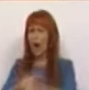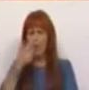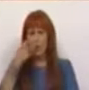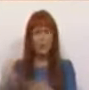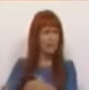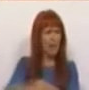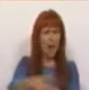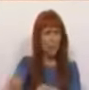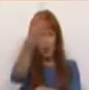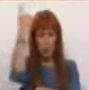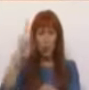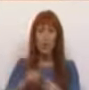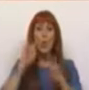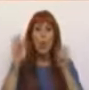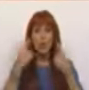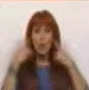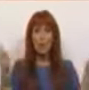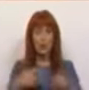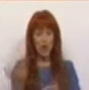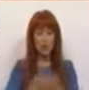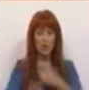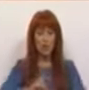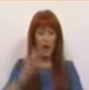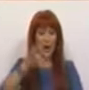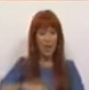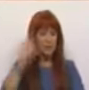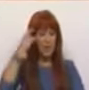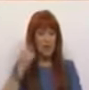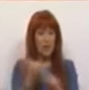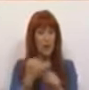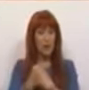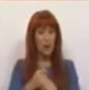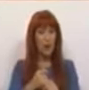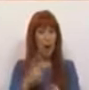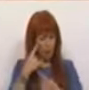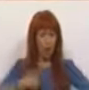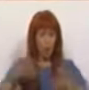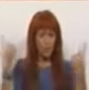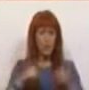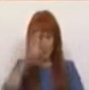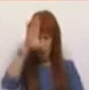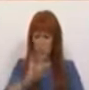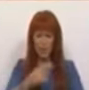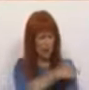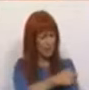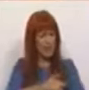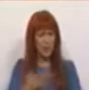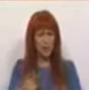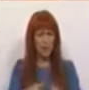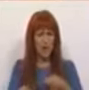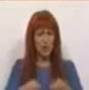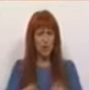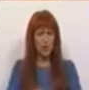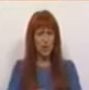dos consumidores. E pelo controlo público do despacho da REN, tendo em conta a função claramente pública de Estado que representa a